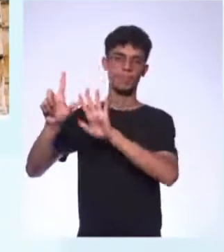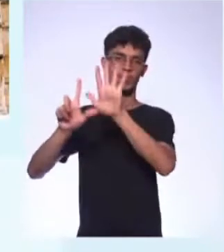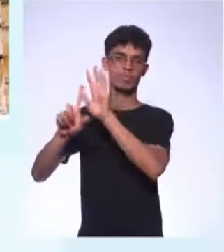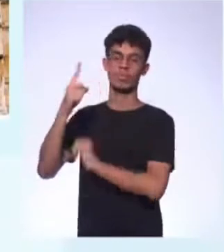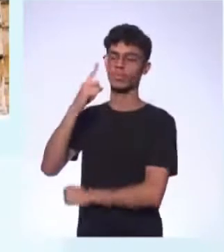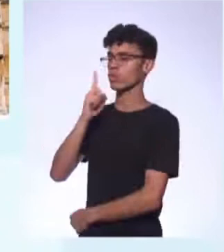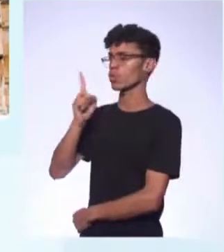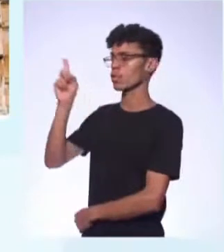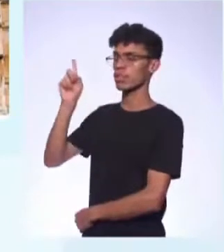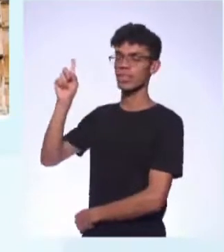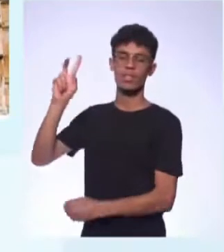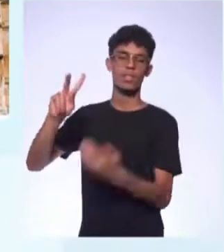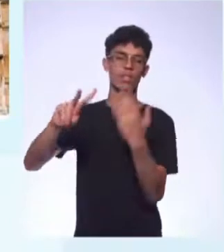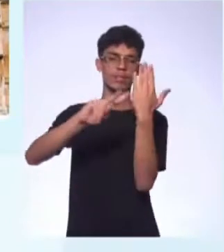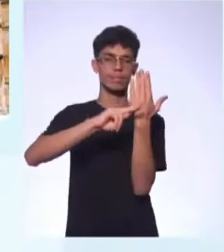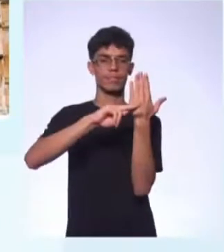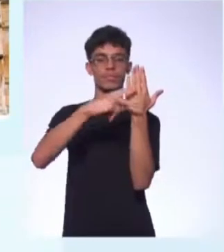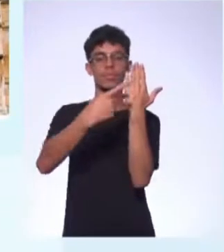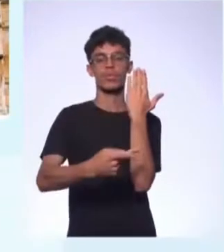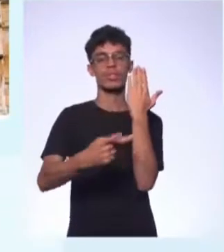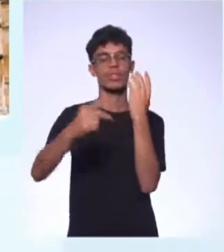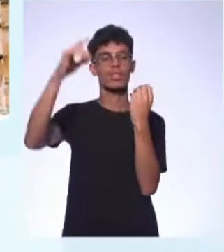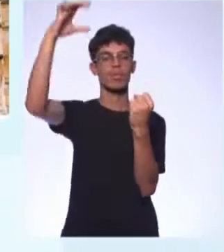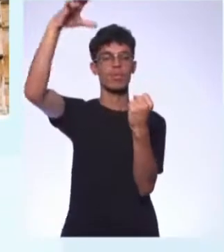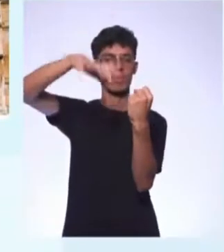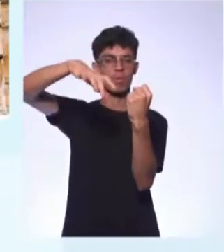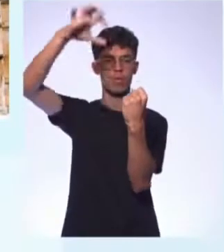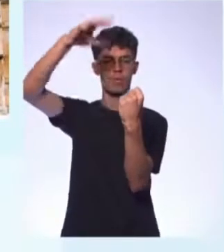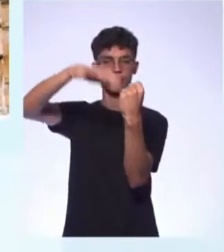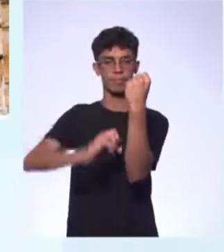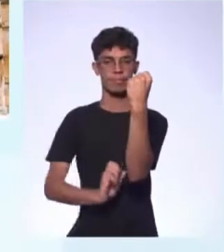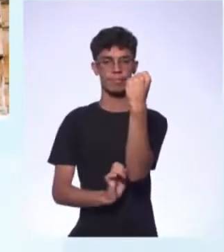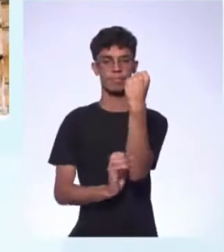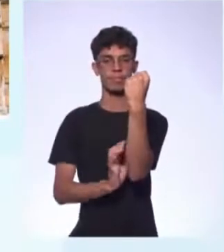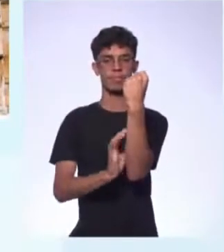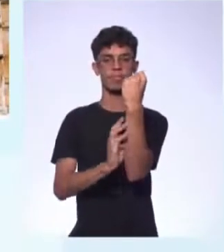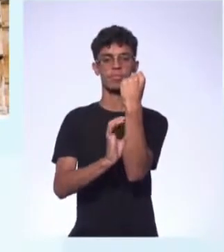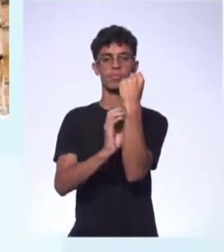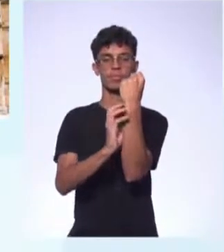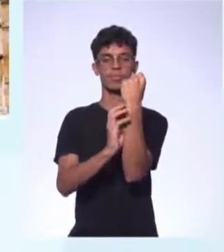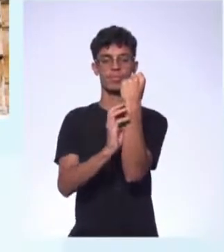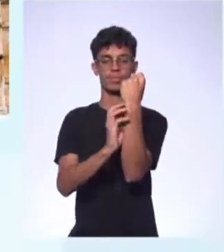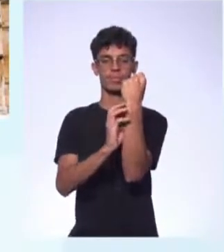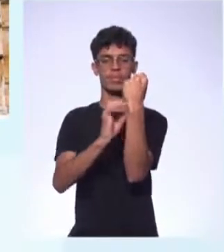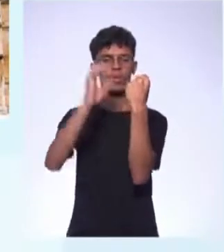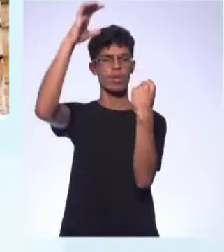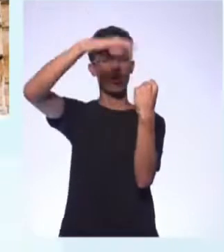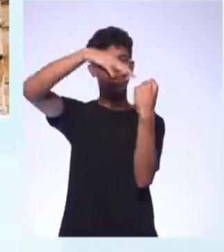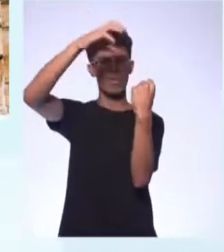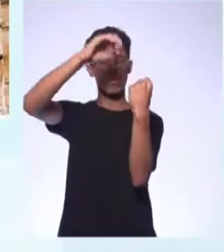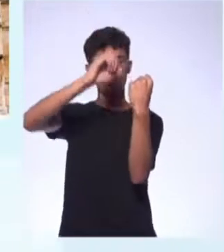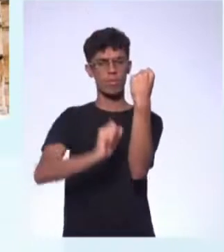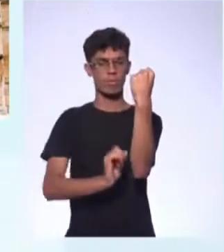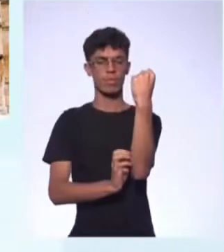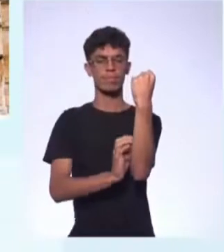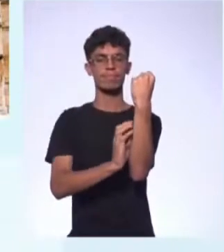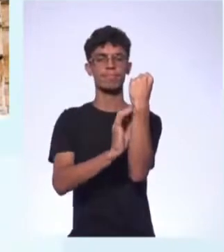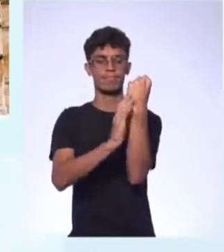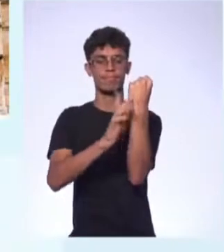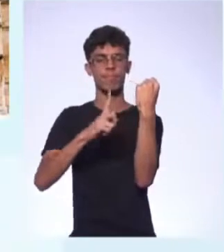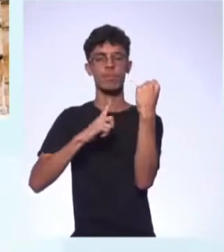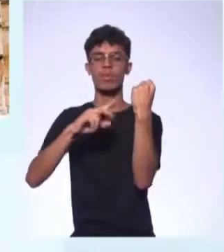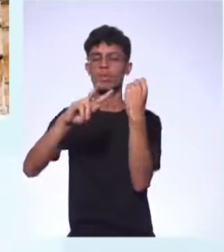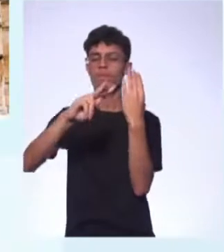decorrência ou consequência da chuva ácida. Portanto, essa chuva ácida, né, ela pode causar aí